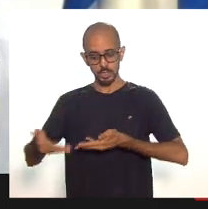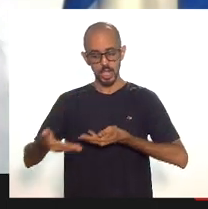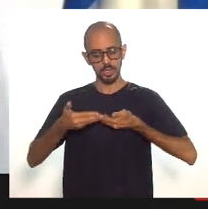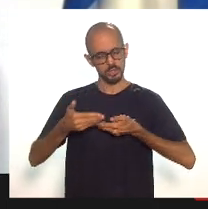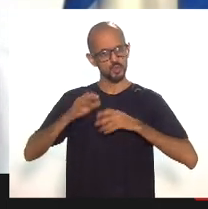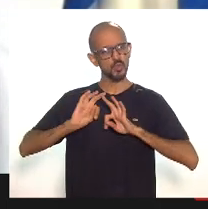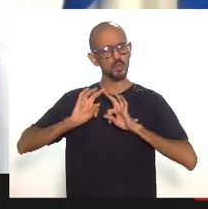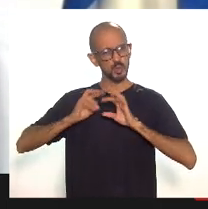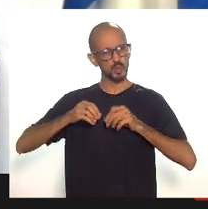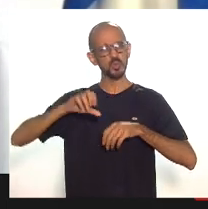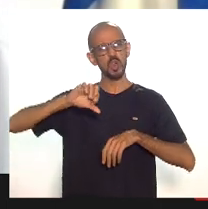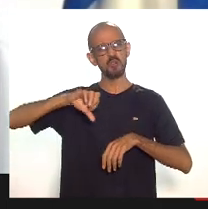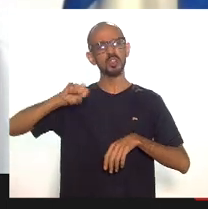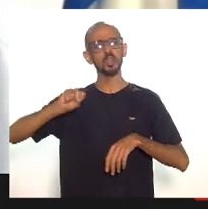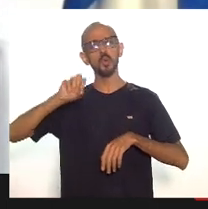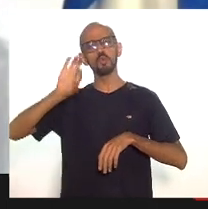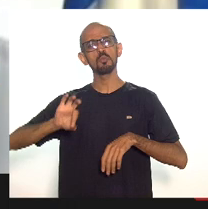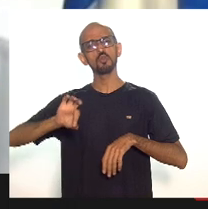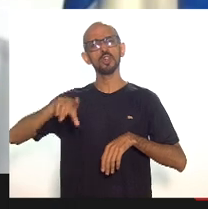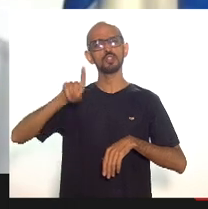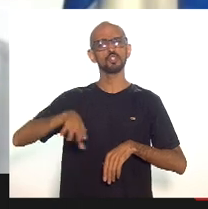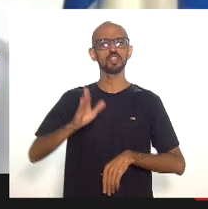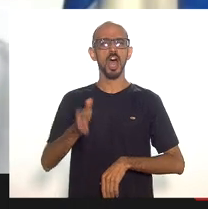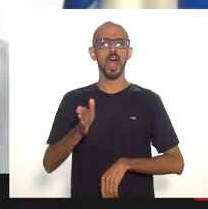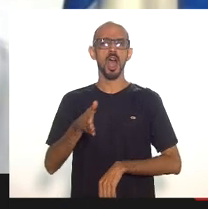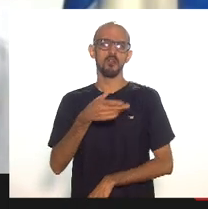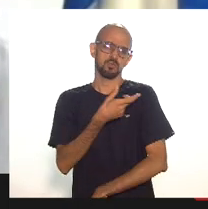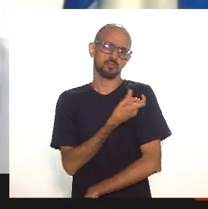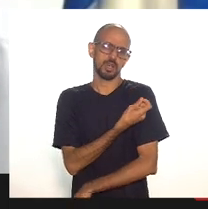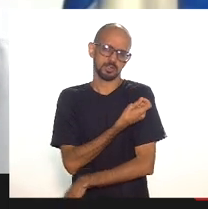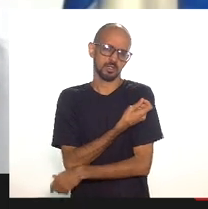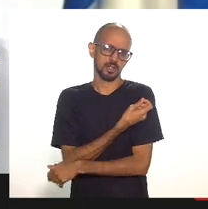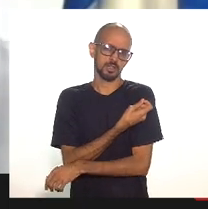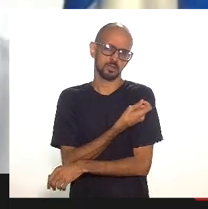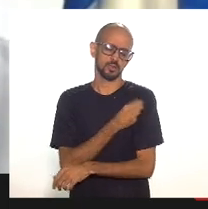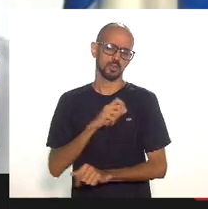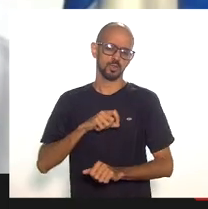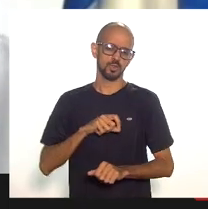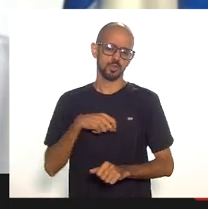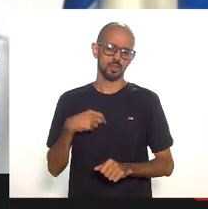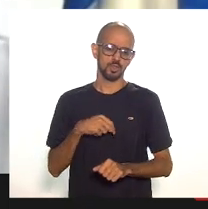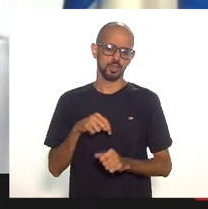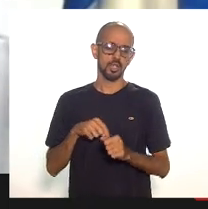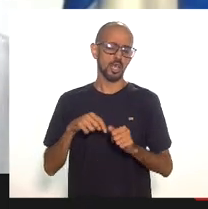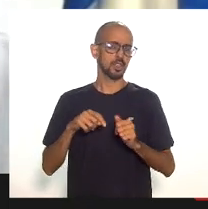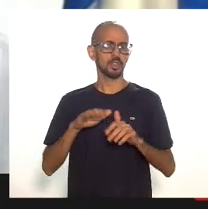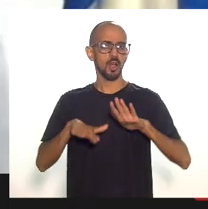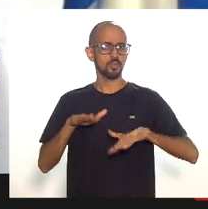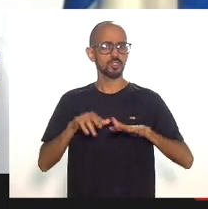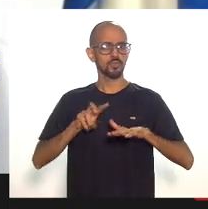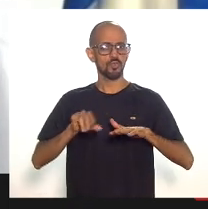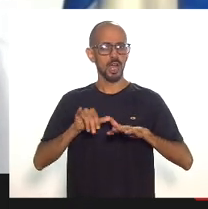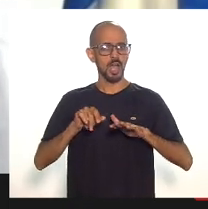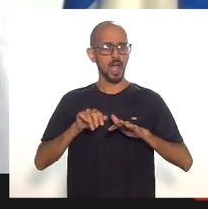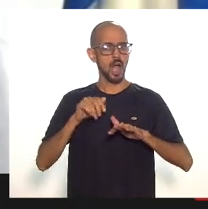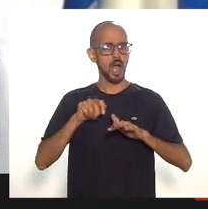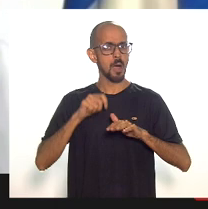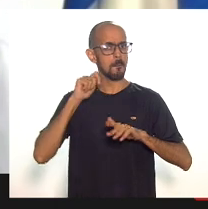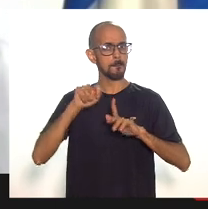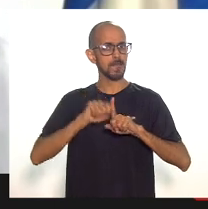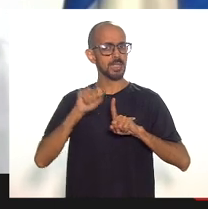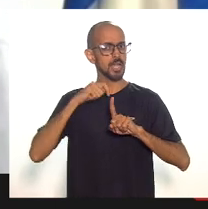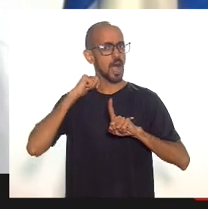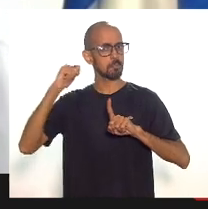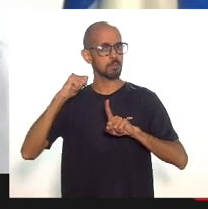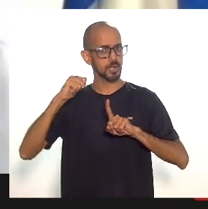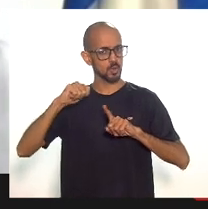vacinados, 98% deles já estão vacinados. E a gente deve encerrar o mês de abril com essa categoria de profissionais de